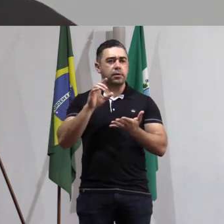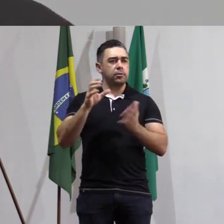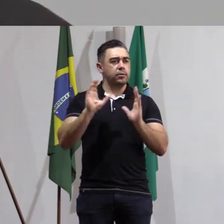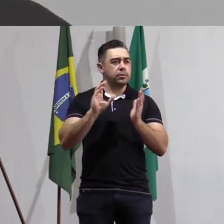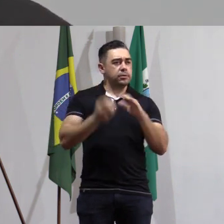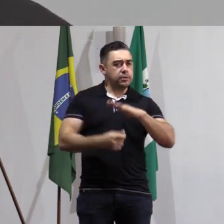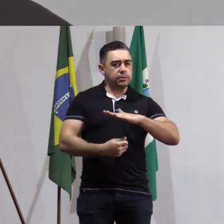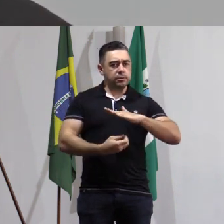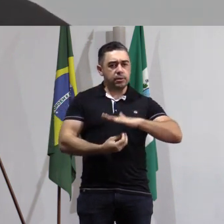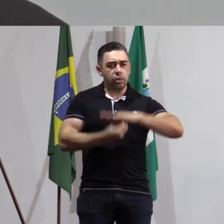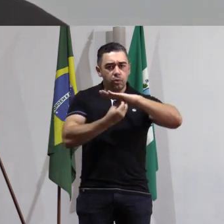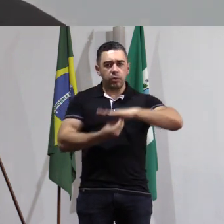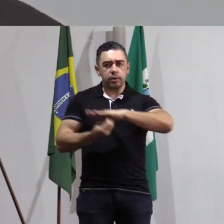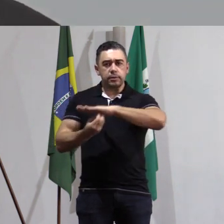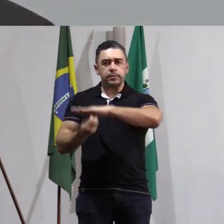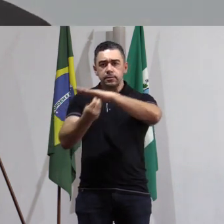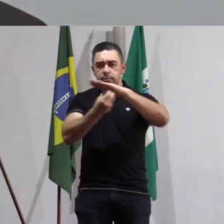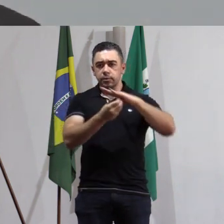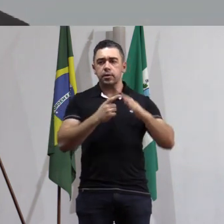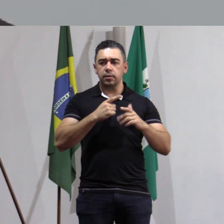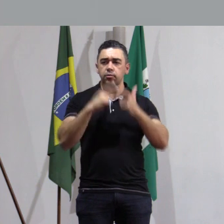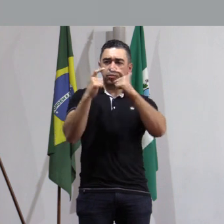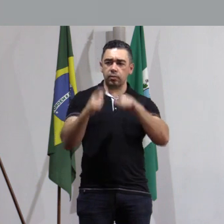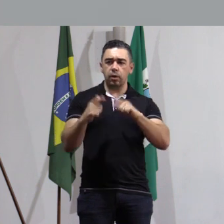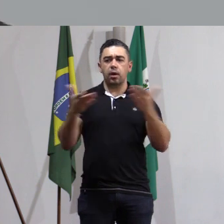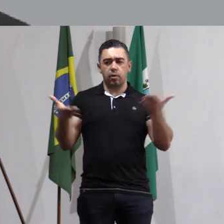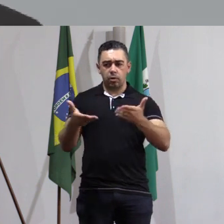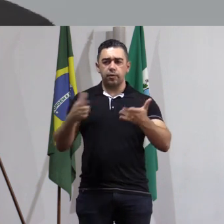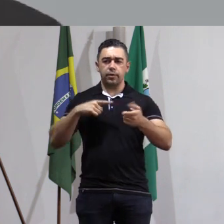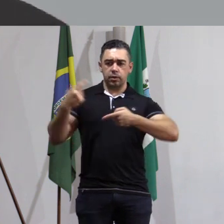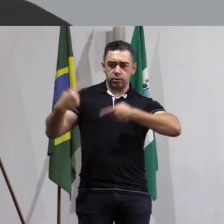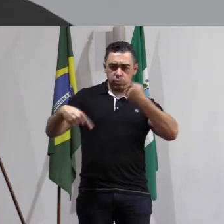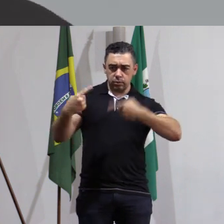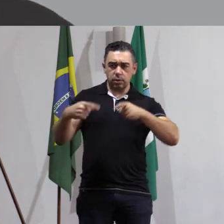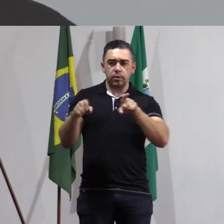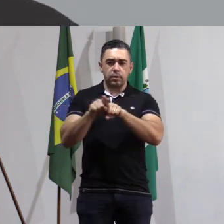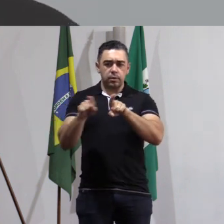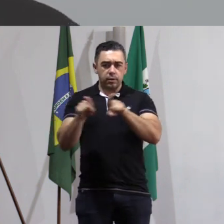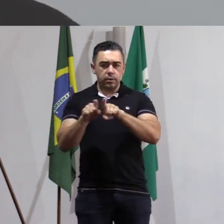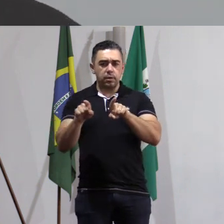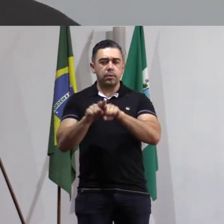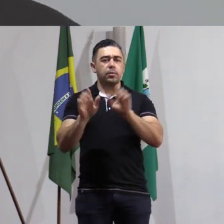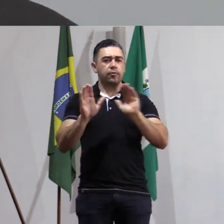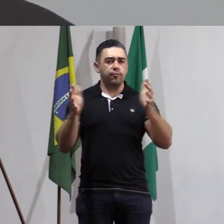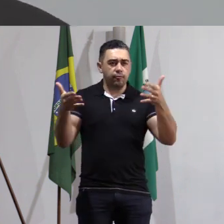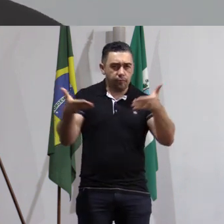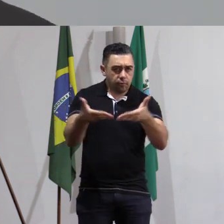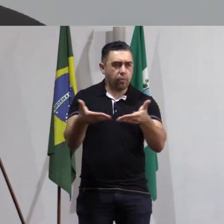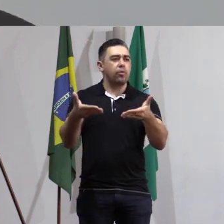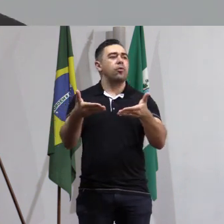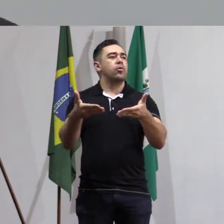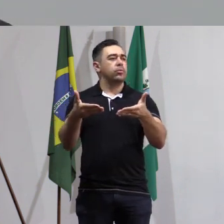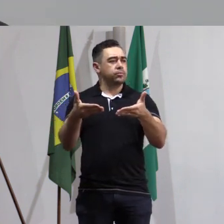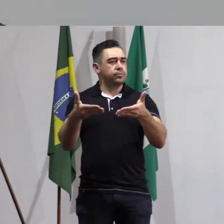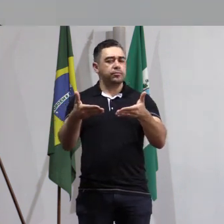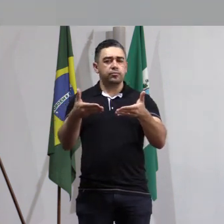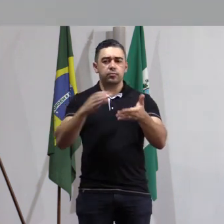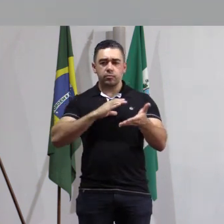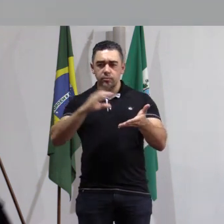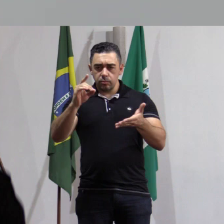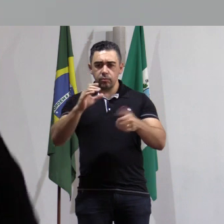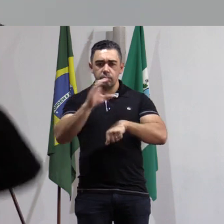do DCE, que terão aqui o espaço de fala, do Fórum dos Coordenadores de Curso de Graduação, do Fórum